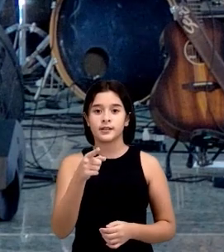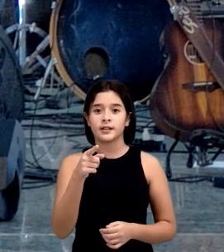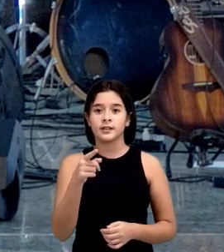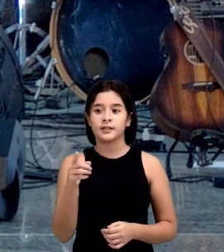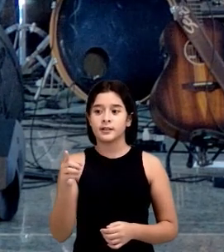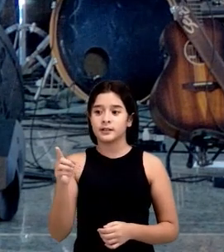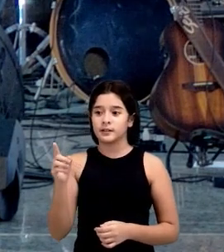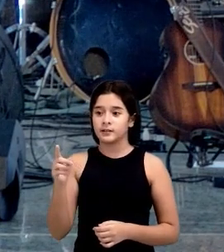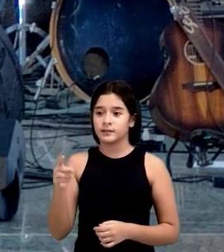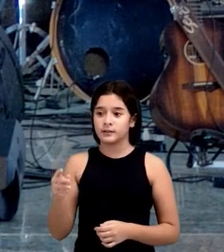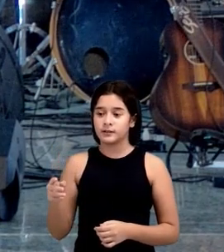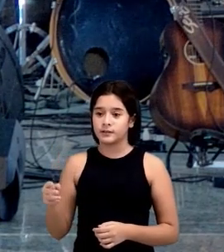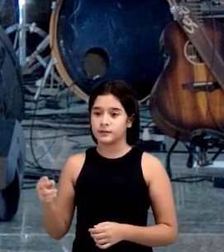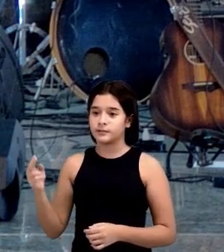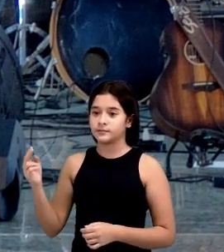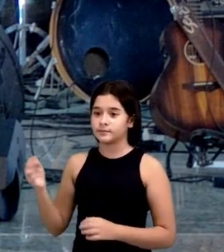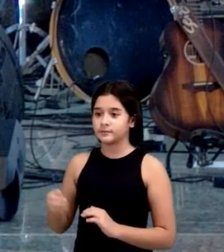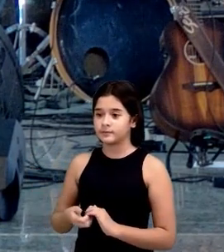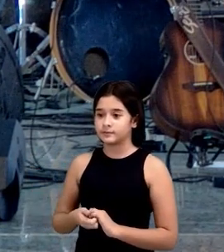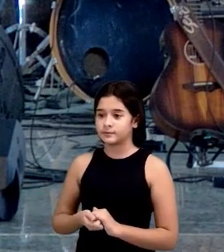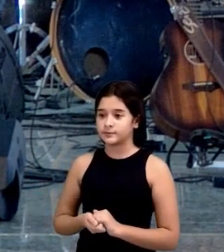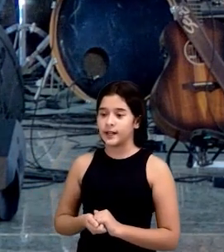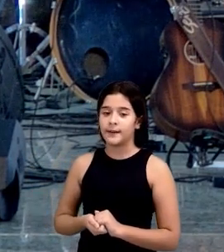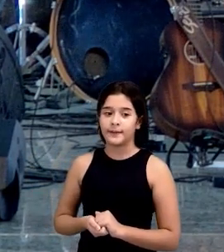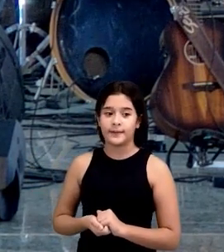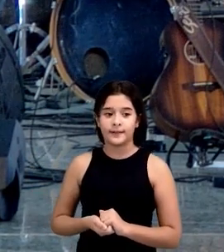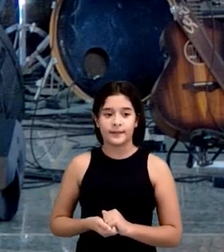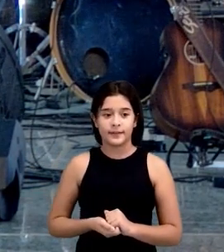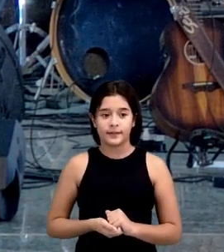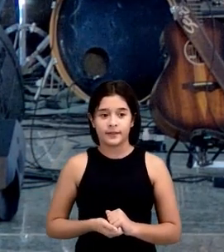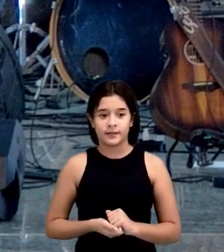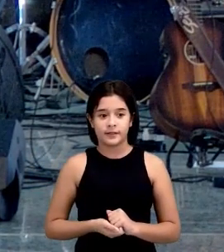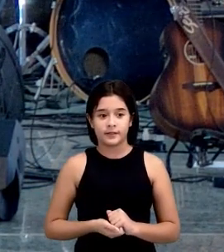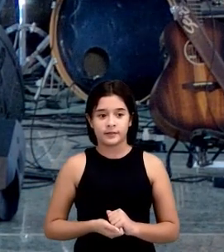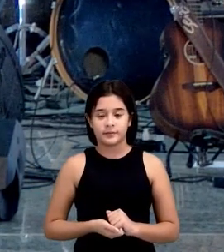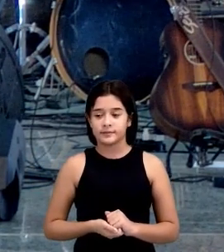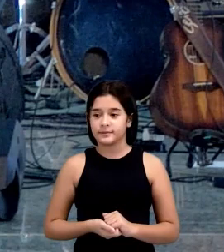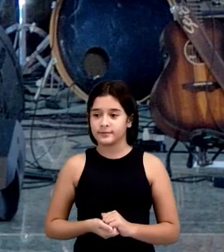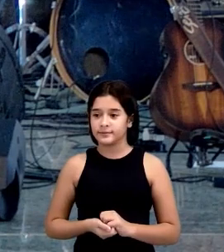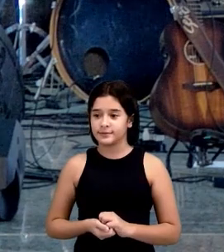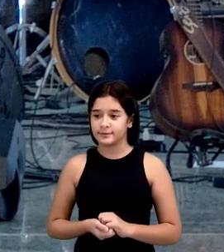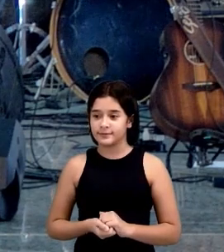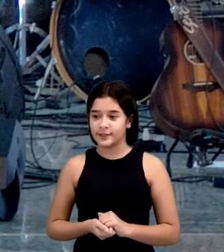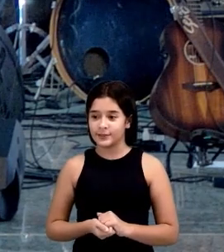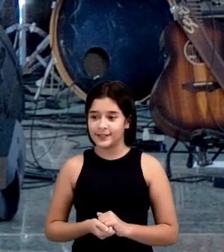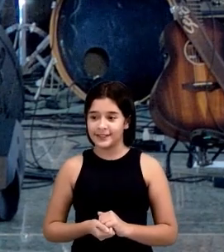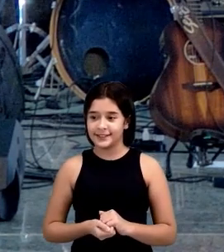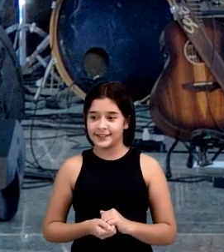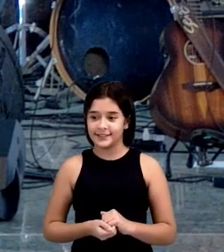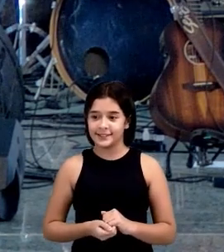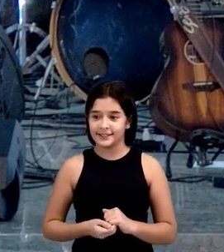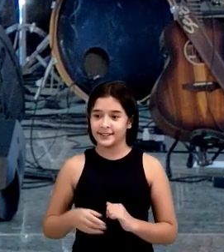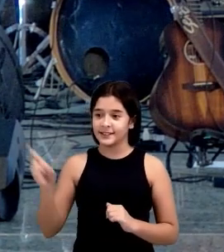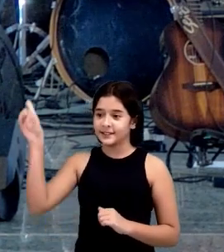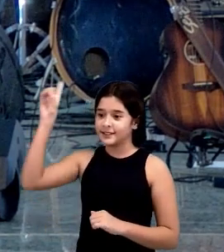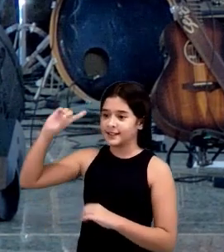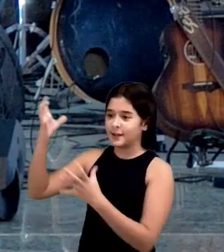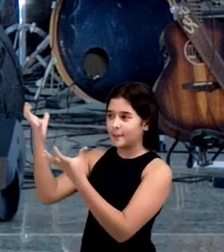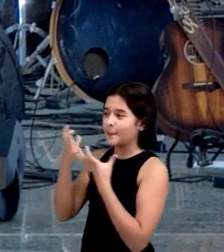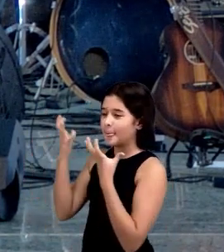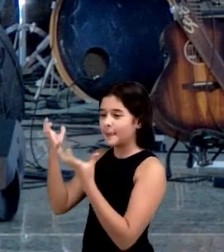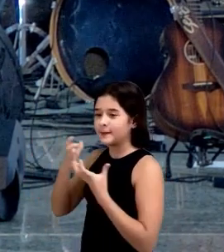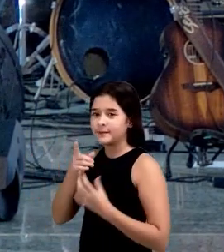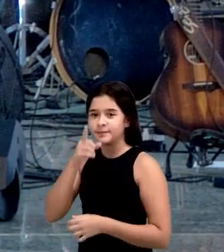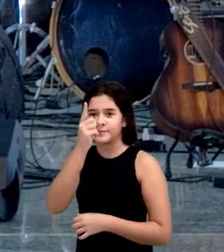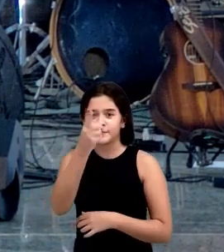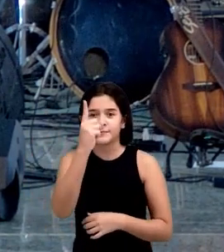destaque do caminho que leva para a salvação. Você precisa ser esse elemento que ilumina o caminho que vai levar as pessoas